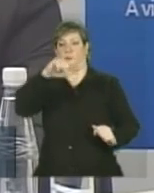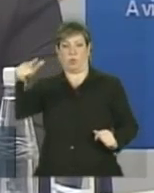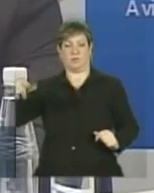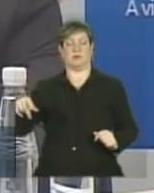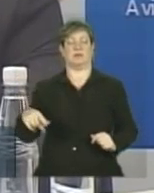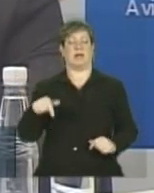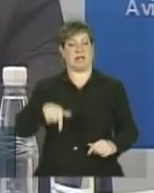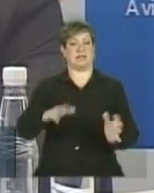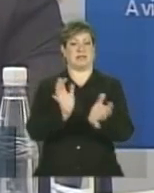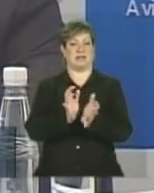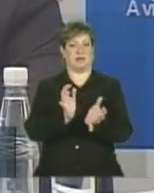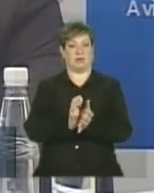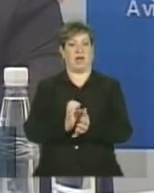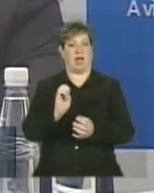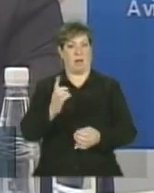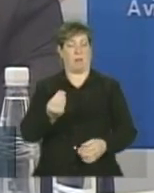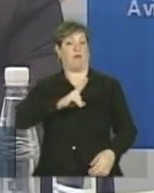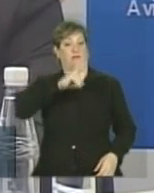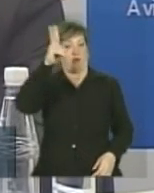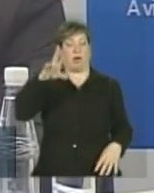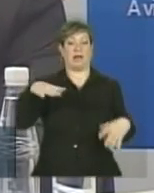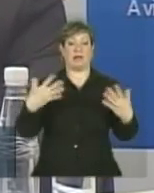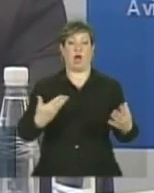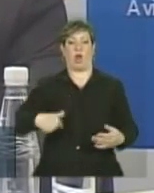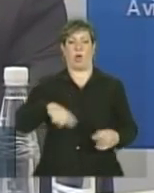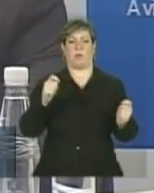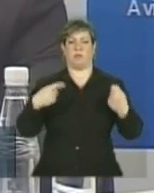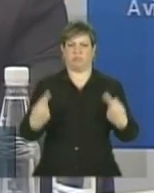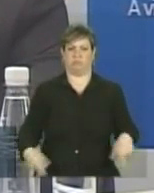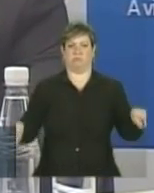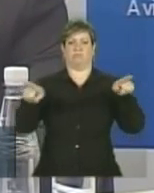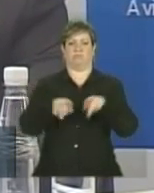tenha condição de ser competitivo.